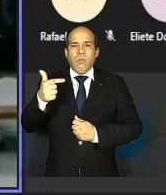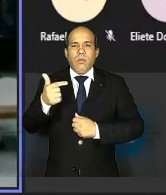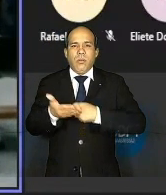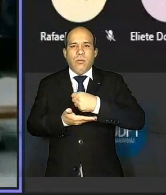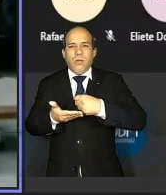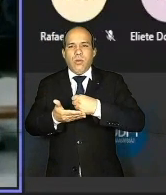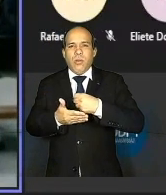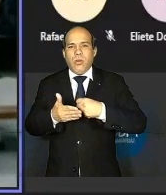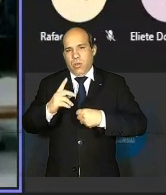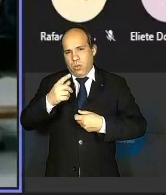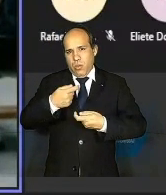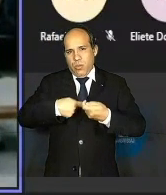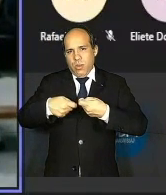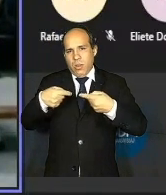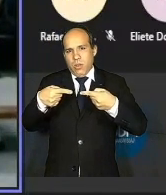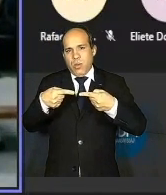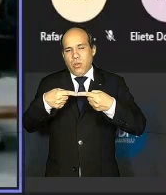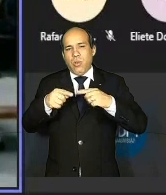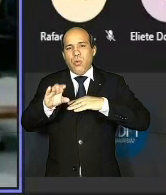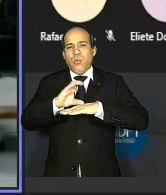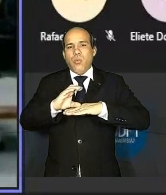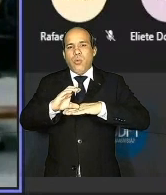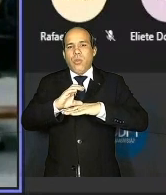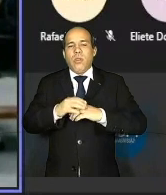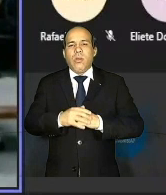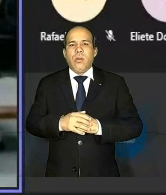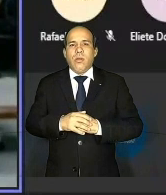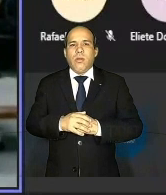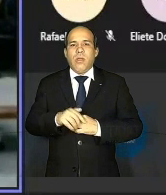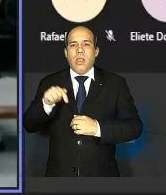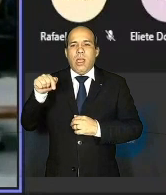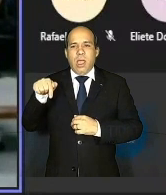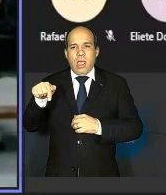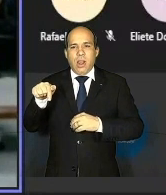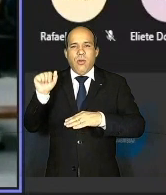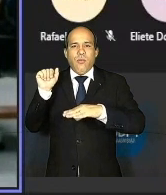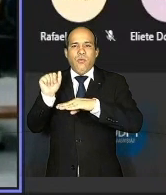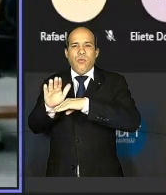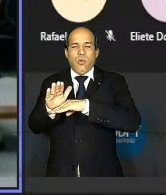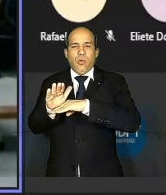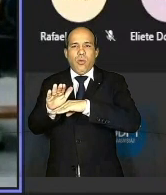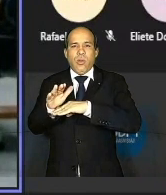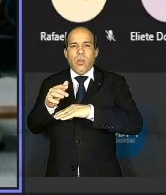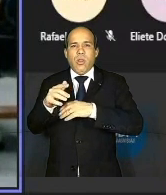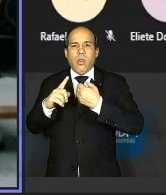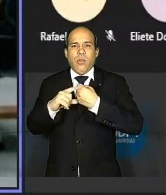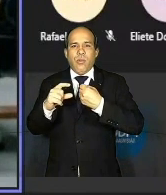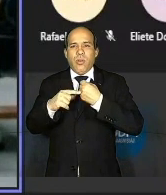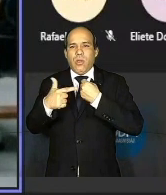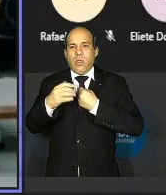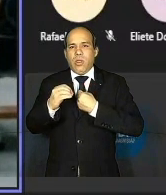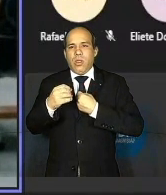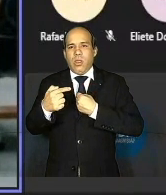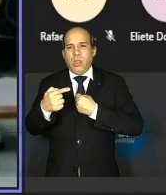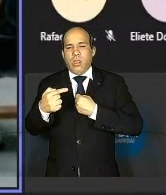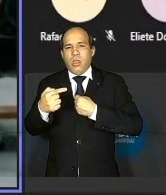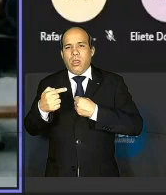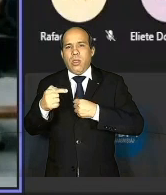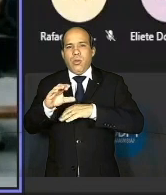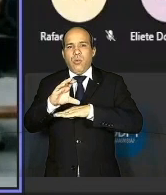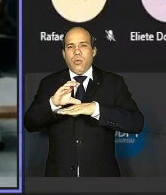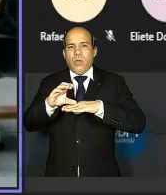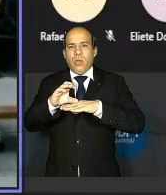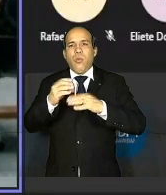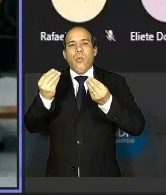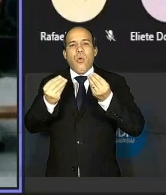Passando ao mérito, o segundo fundamento é de ordem constitucional. A nosso ver, a sentença violou o artigo 207 da